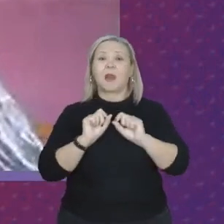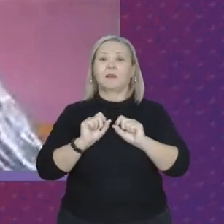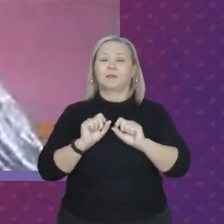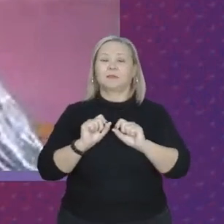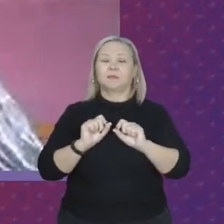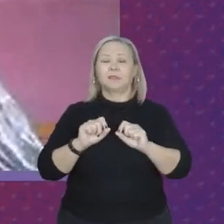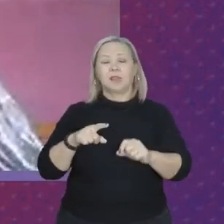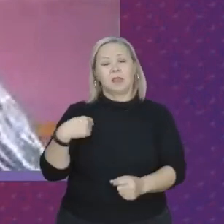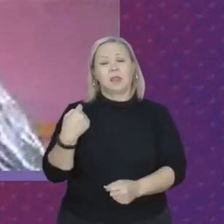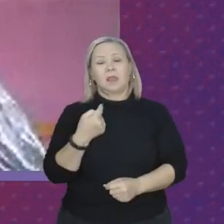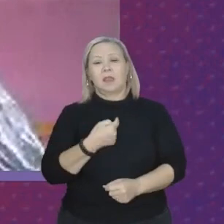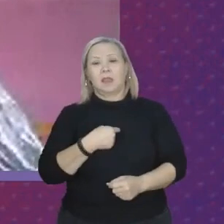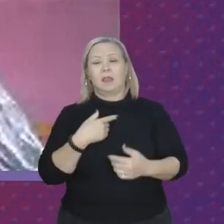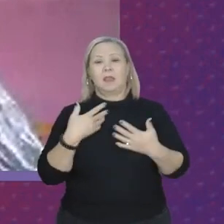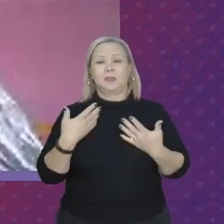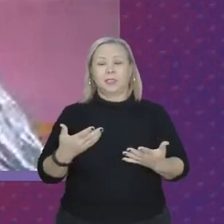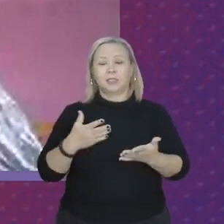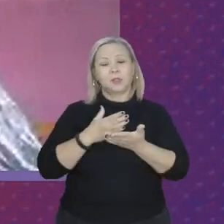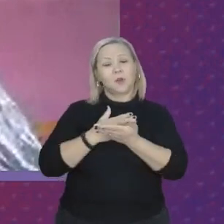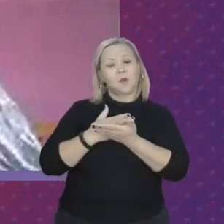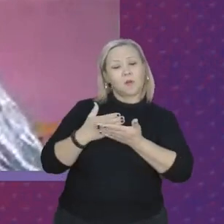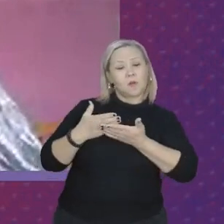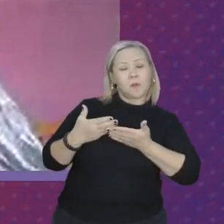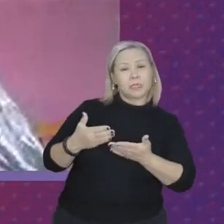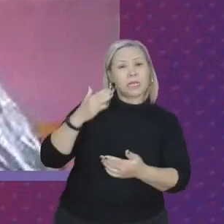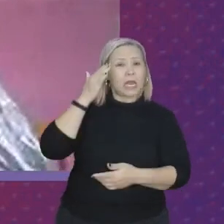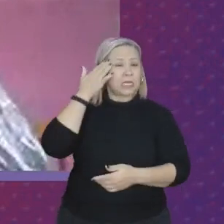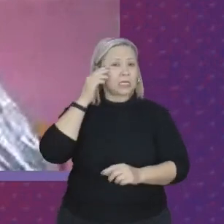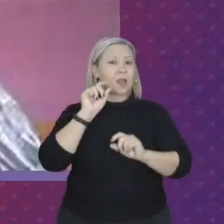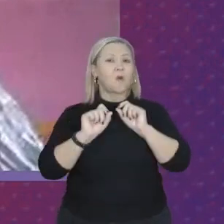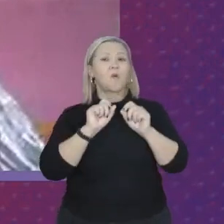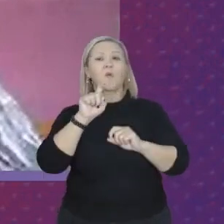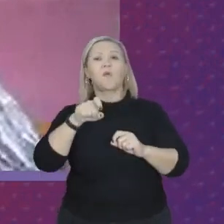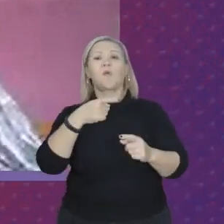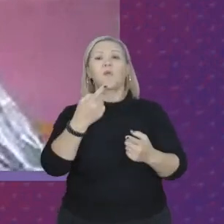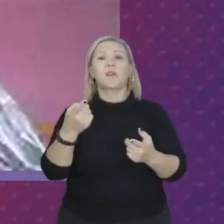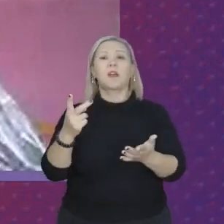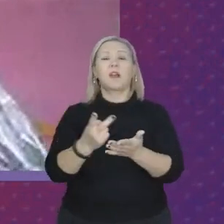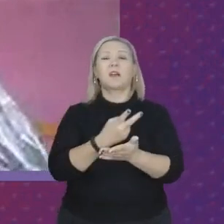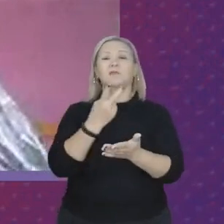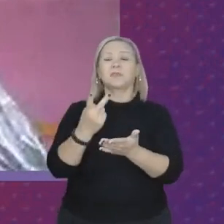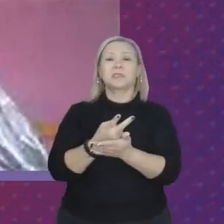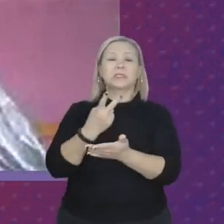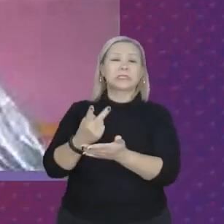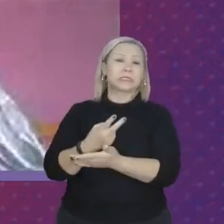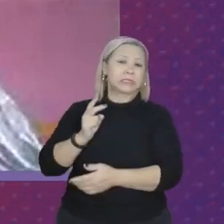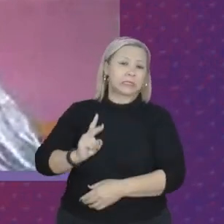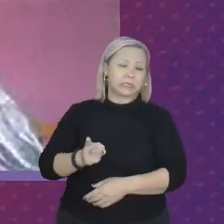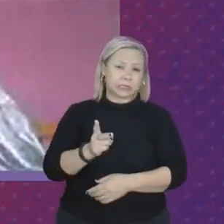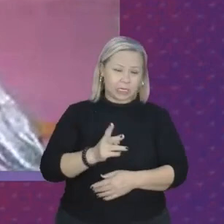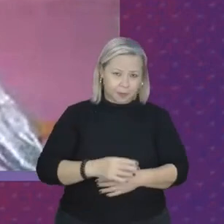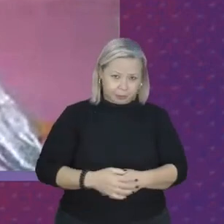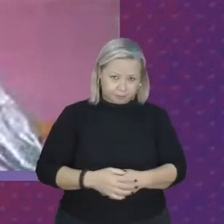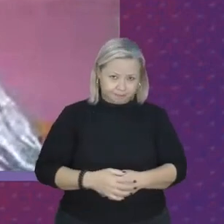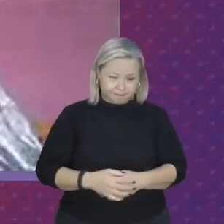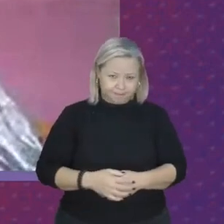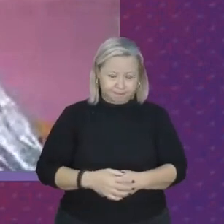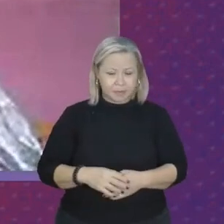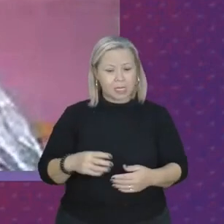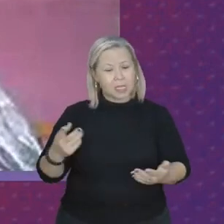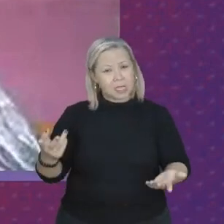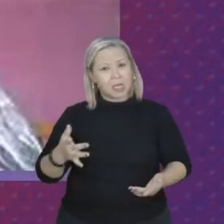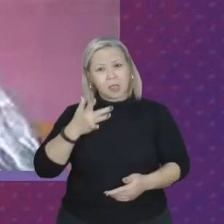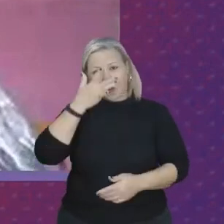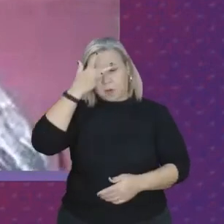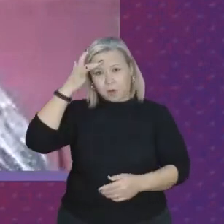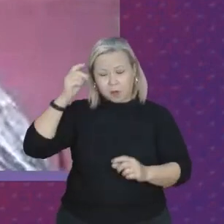a gente começar a entender o que é típico, o que é aquilo que acontece com as pessoas de